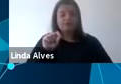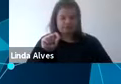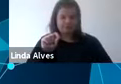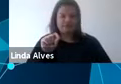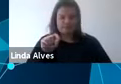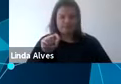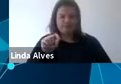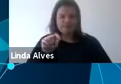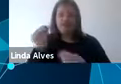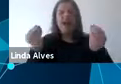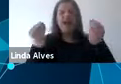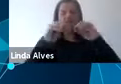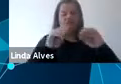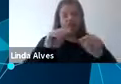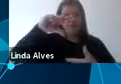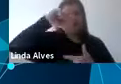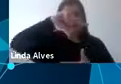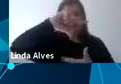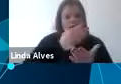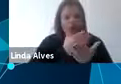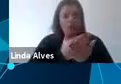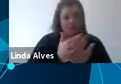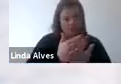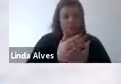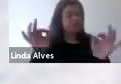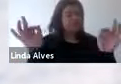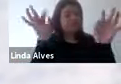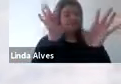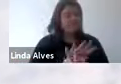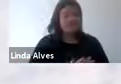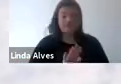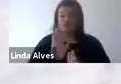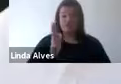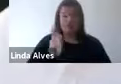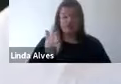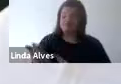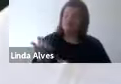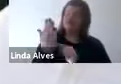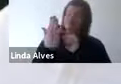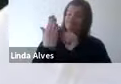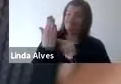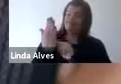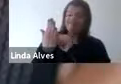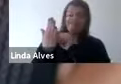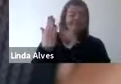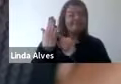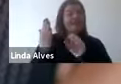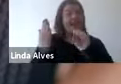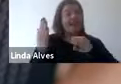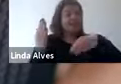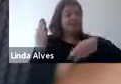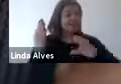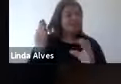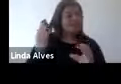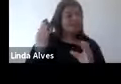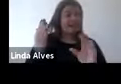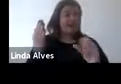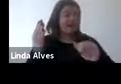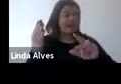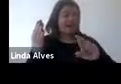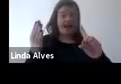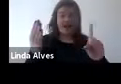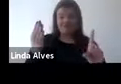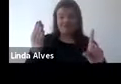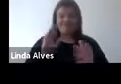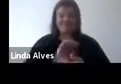selecione Adicionar a tela de início. Pronto! Você já tem todas as funções do seu SMC Card na palma da sua mão.